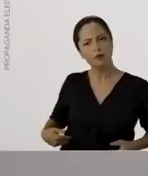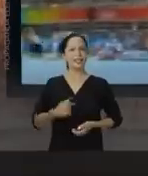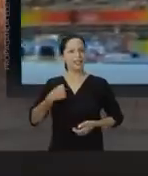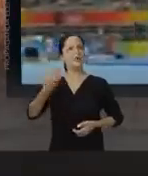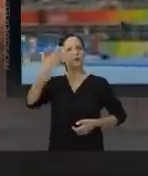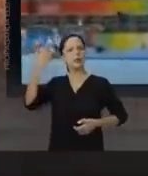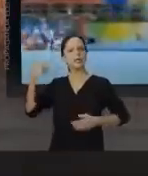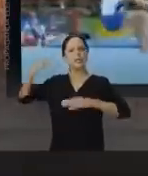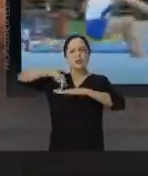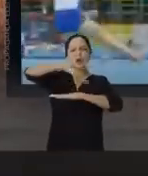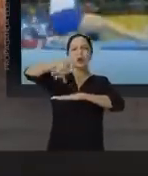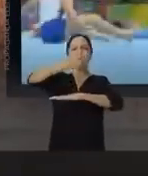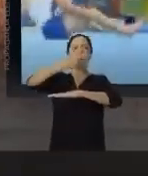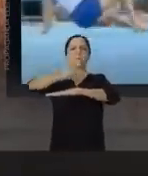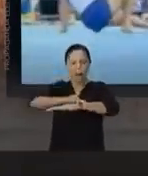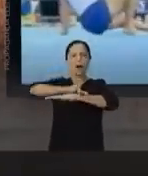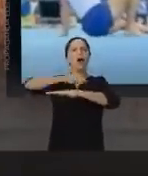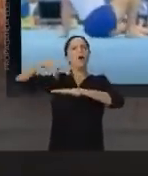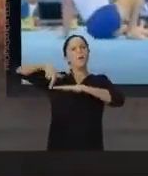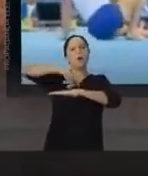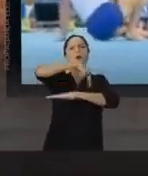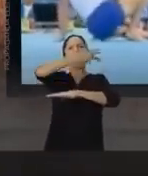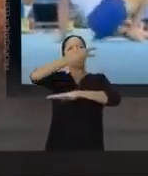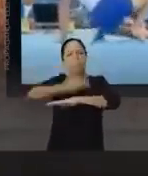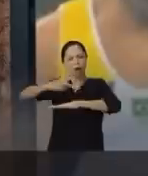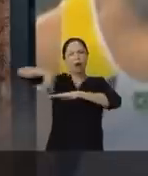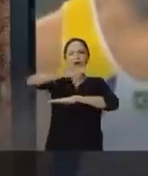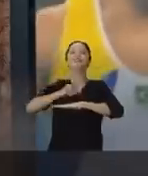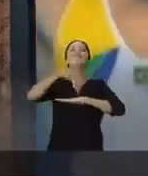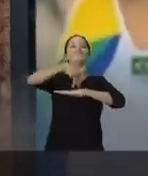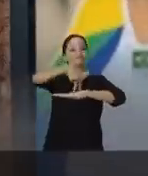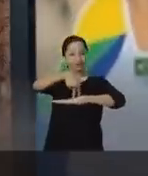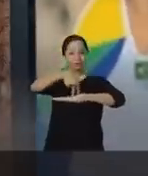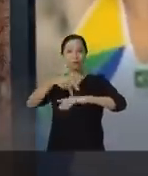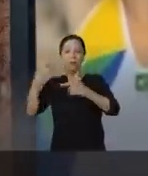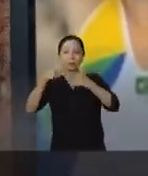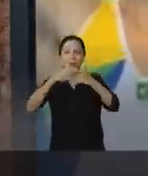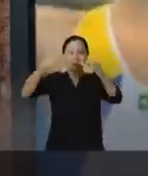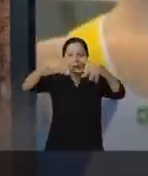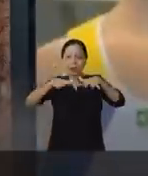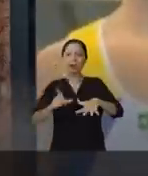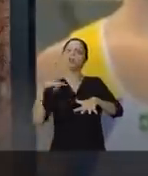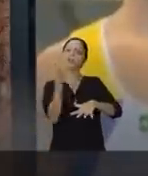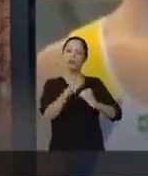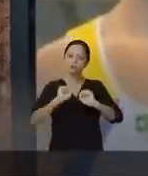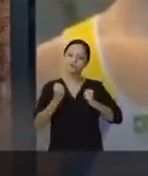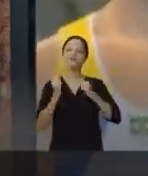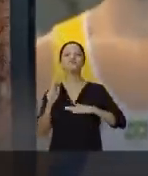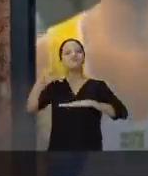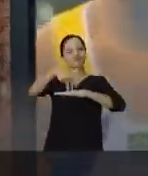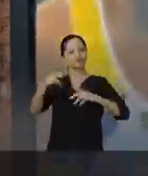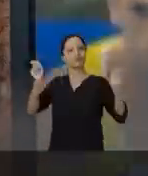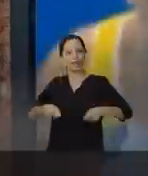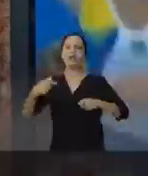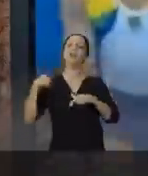né? Eu já caí sentado, eu já caí de cara, no fim, eu caí de pé. Por maior que seja a crise, todo mundo pode ficar de pé. E